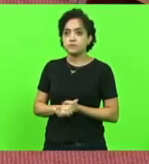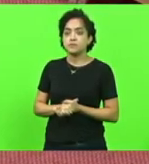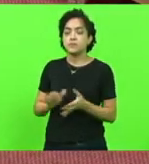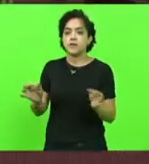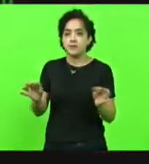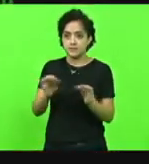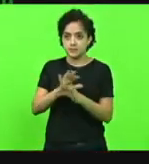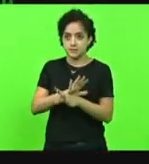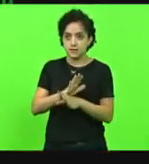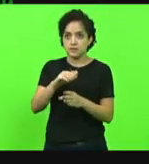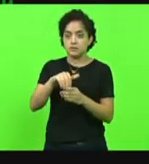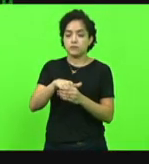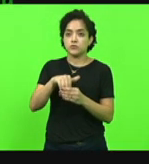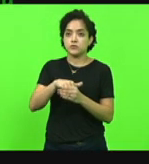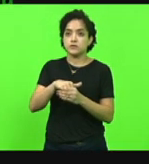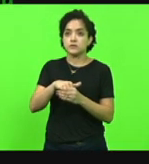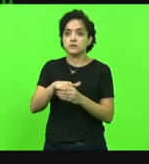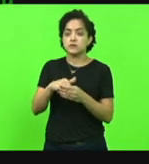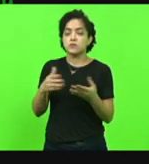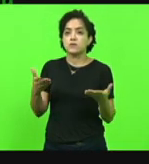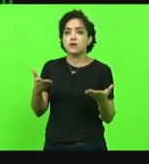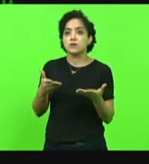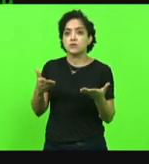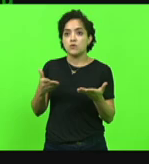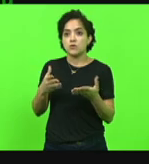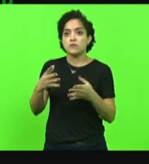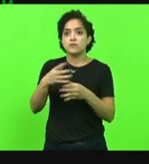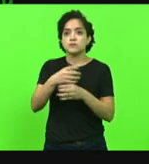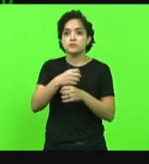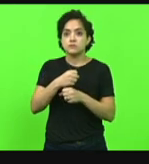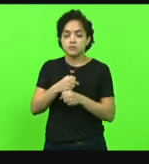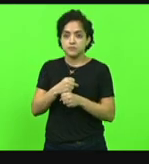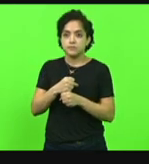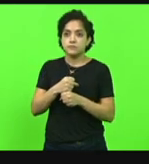Encerrada a votação, colhe o resultado.